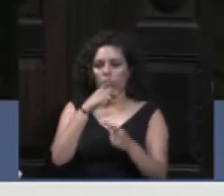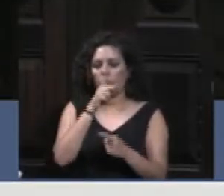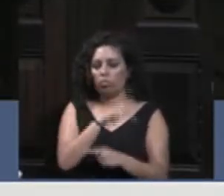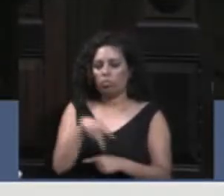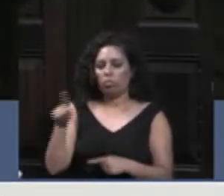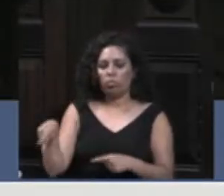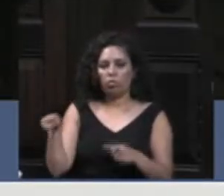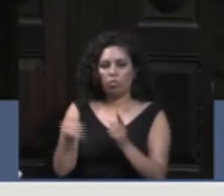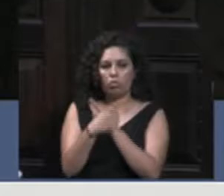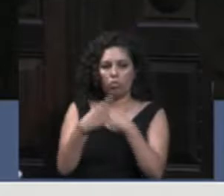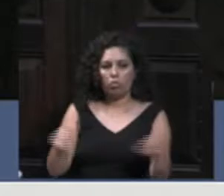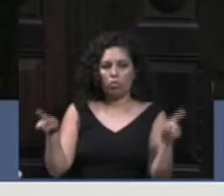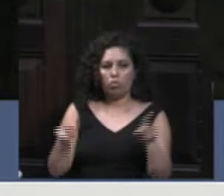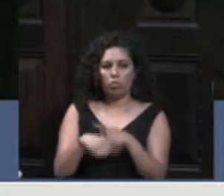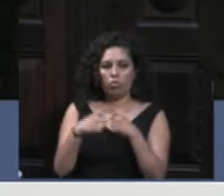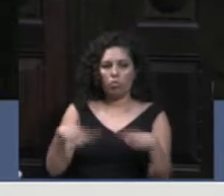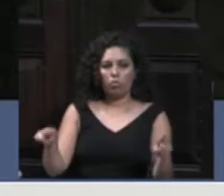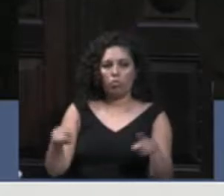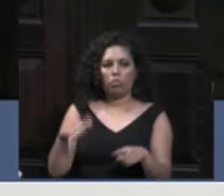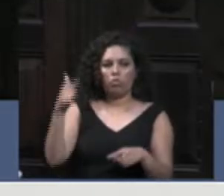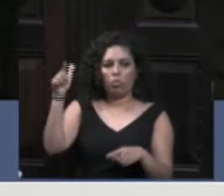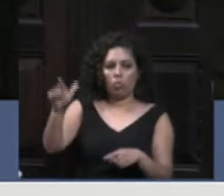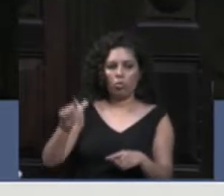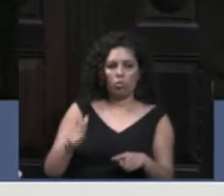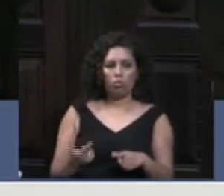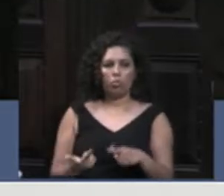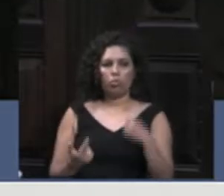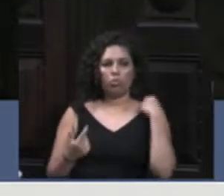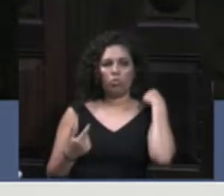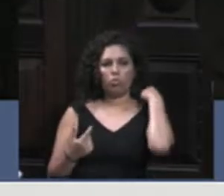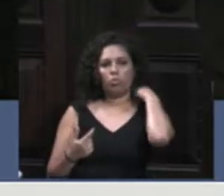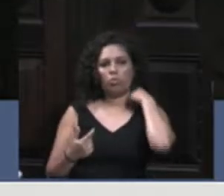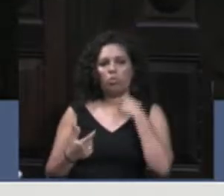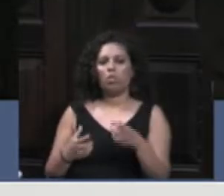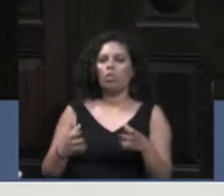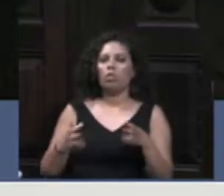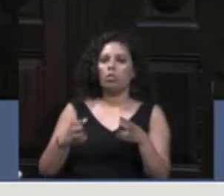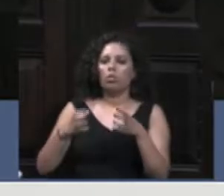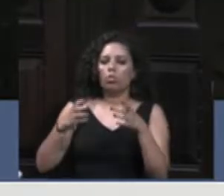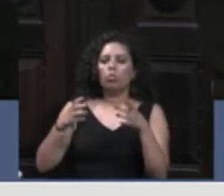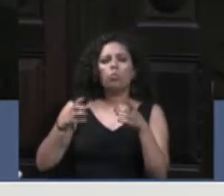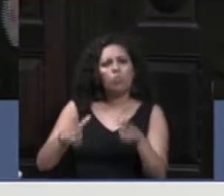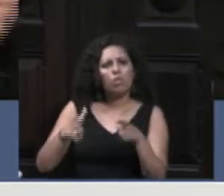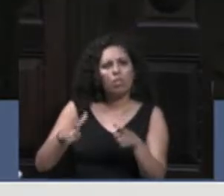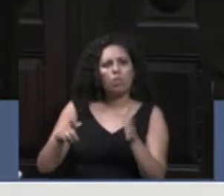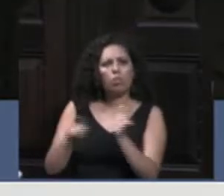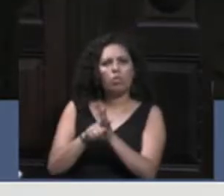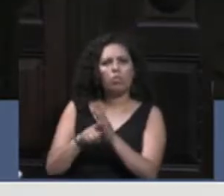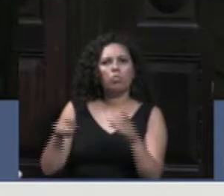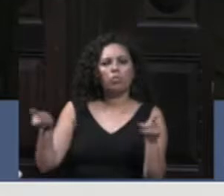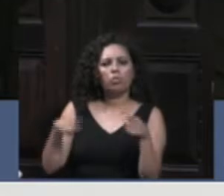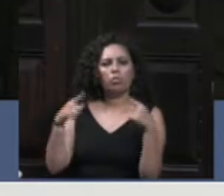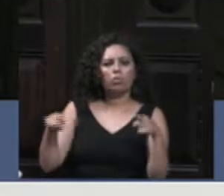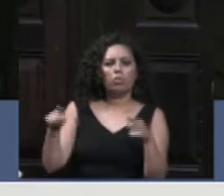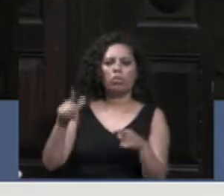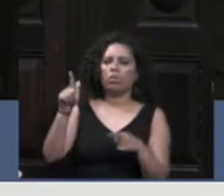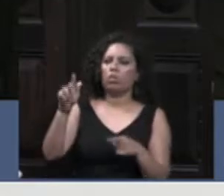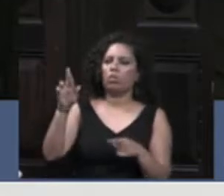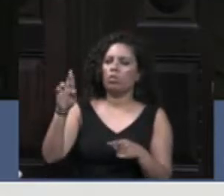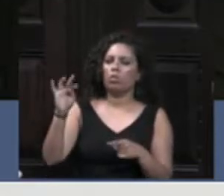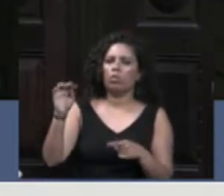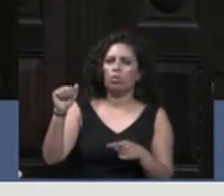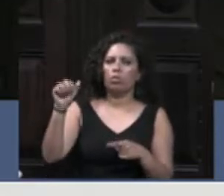Celes, seguiu adiante. A Grota do Surucucu é uma comunidade popular, o deputado Paulo Ramos conhece bem, ao lado do bairro de São